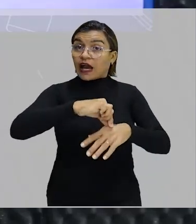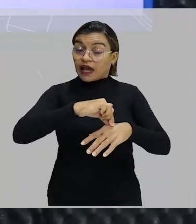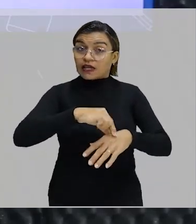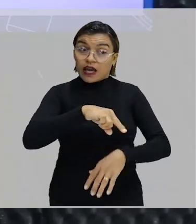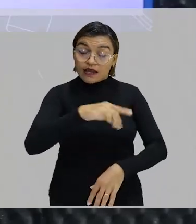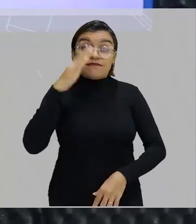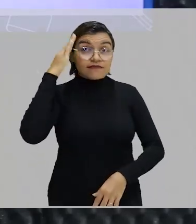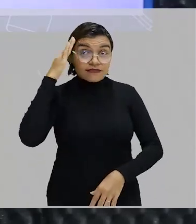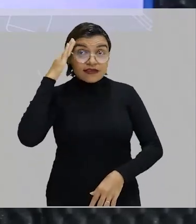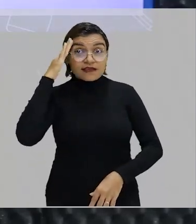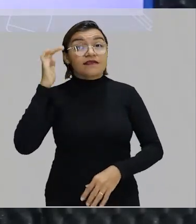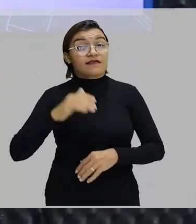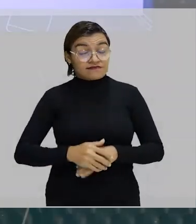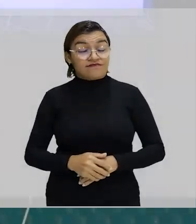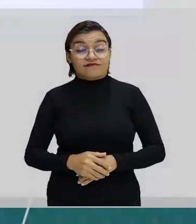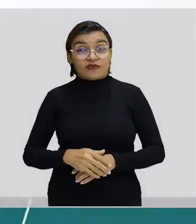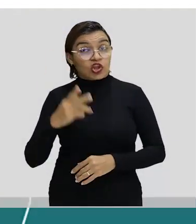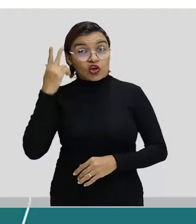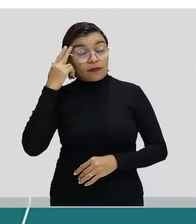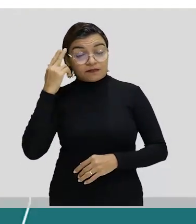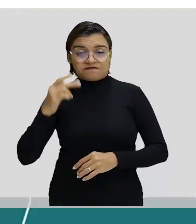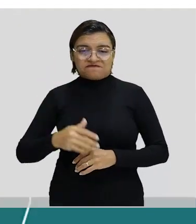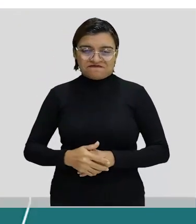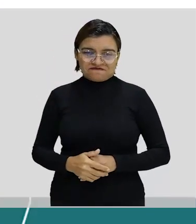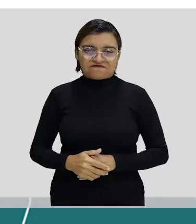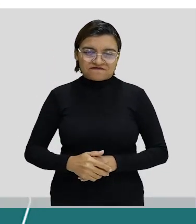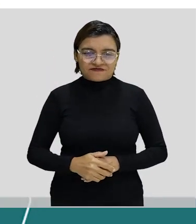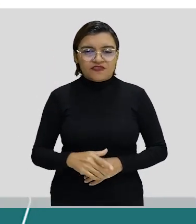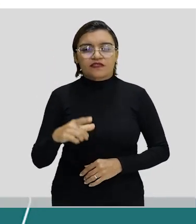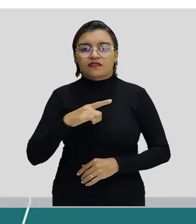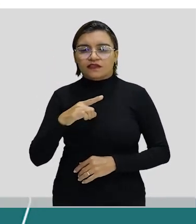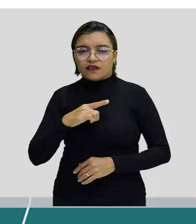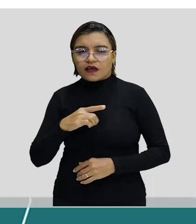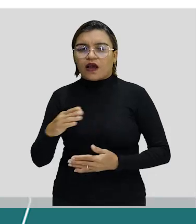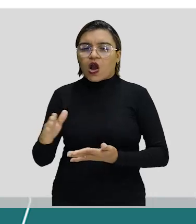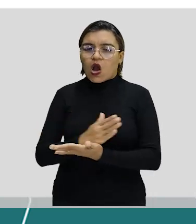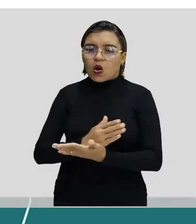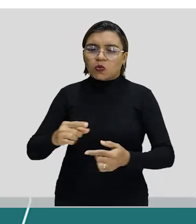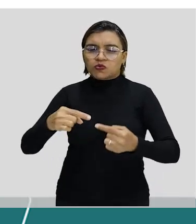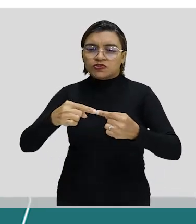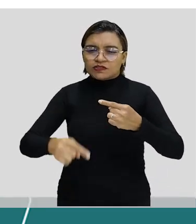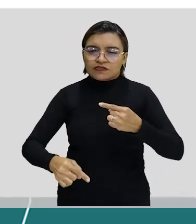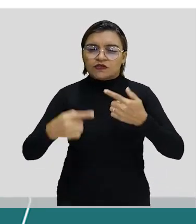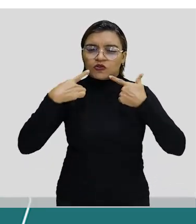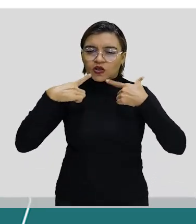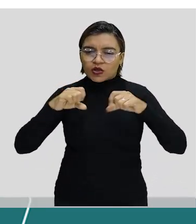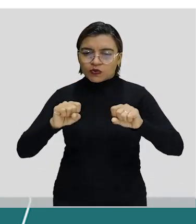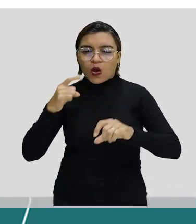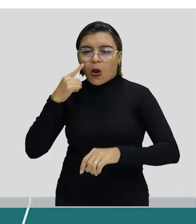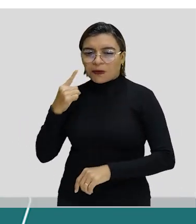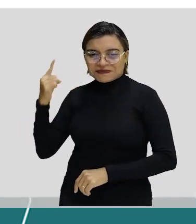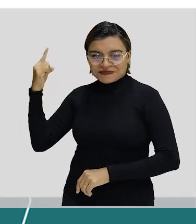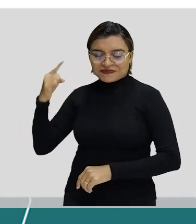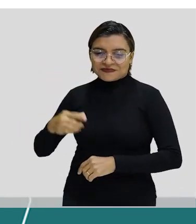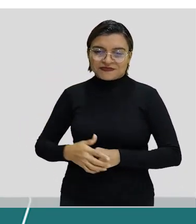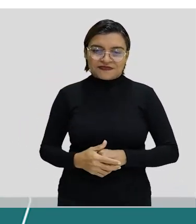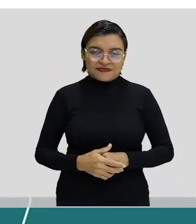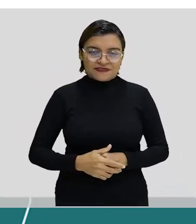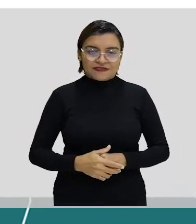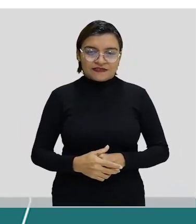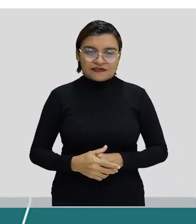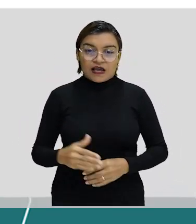quer. Então, vamos falar das concordâncias nominais. E aí eu trouxe alguns desvios linguísticos que são muito comuns aí no dia a dia. Olha isso aí, ó.